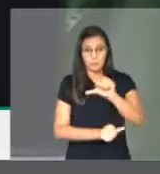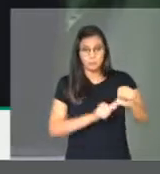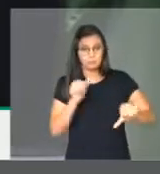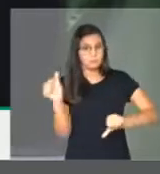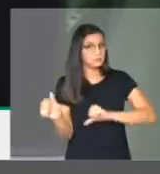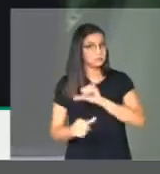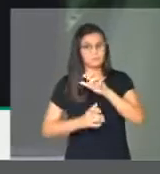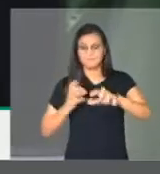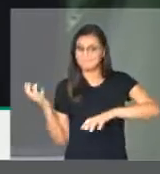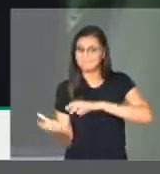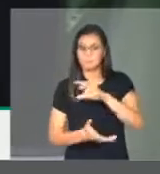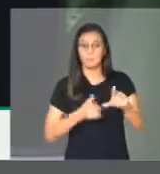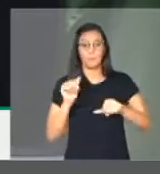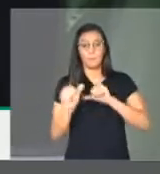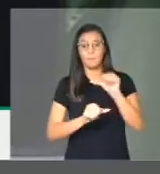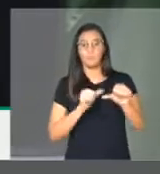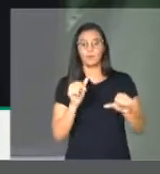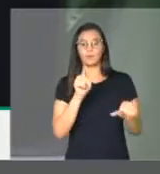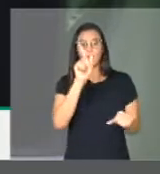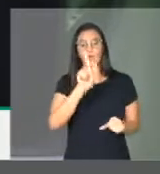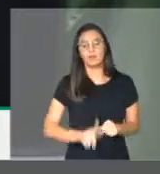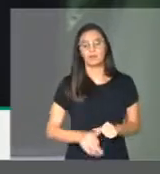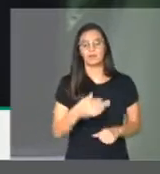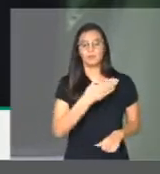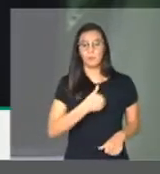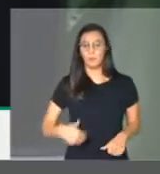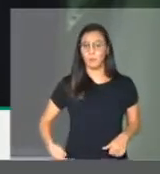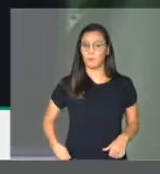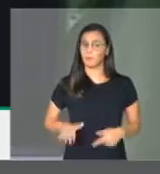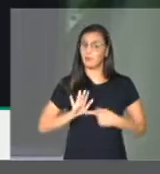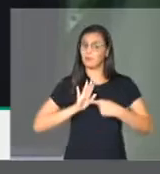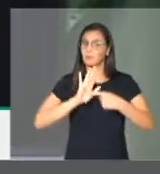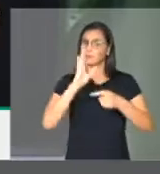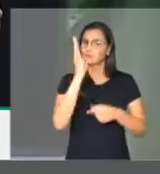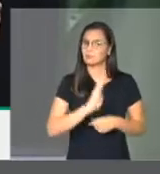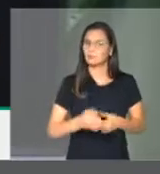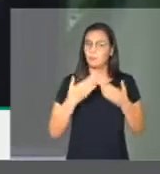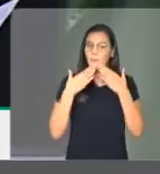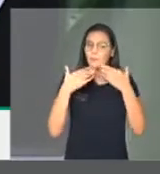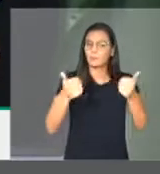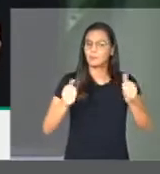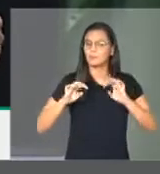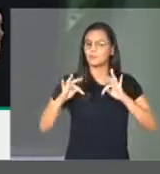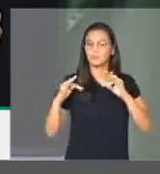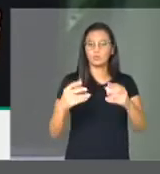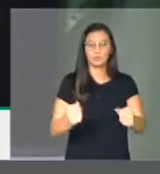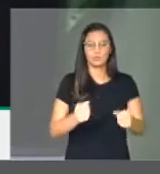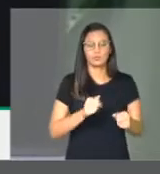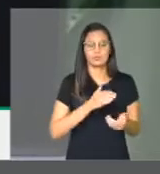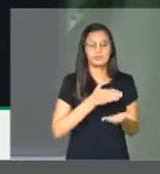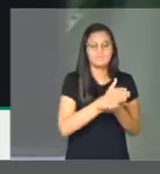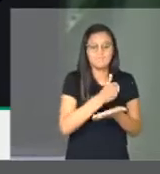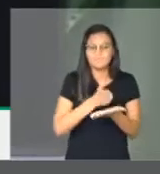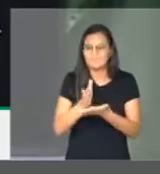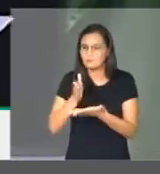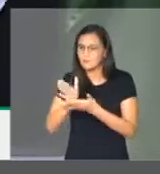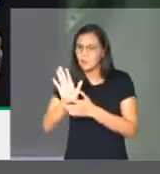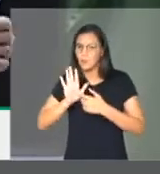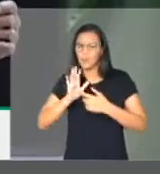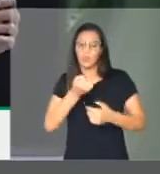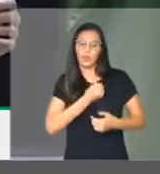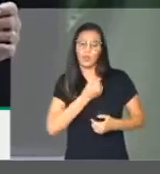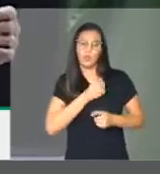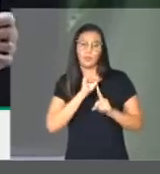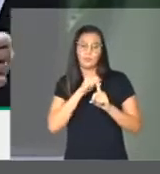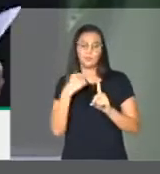que revolucionou a gestão pública e que exemplou o Brasil pela melhoria de todos os indicadores sociais e